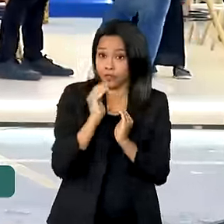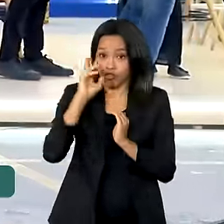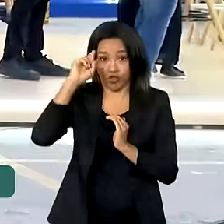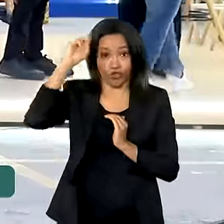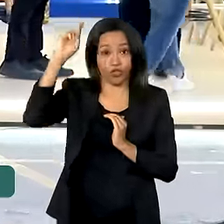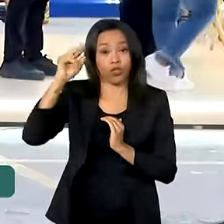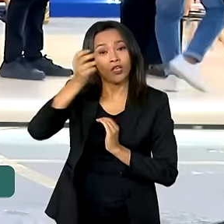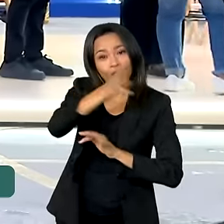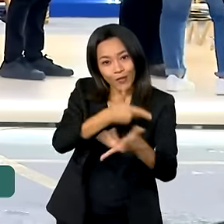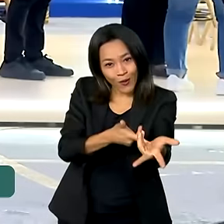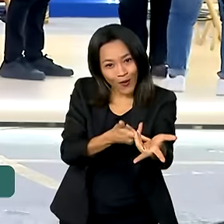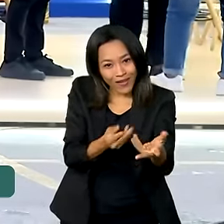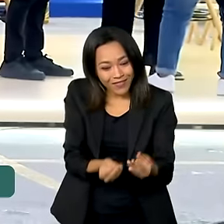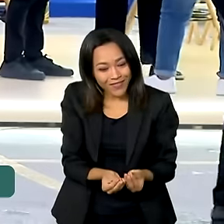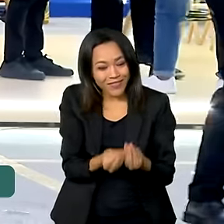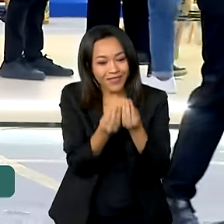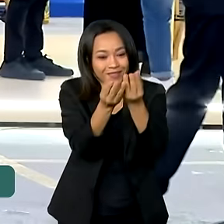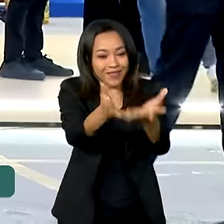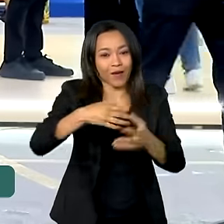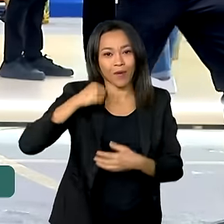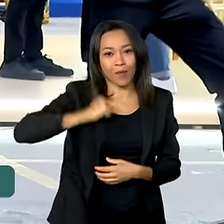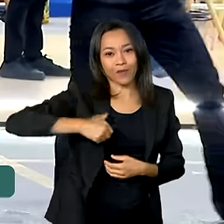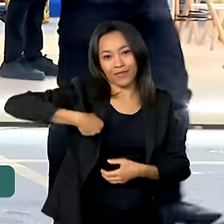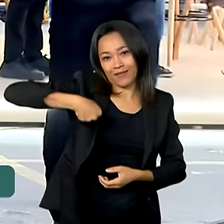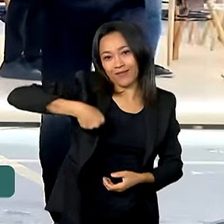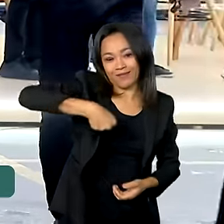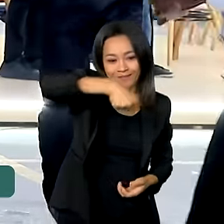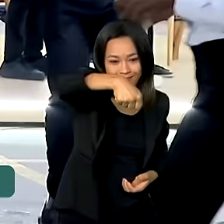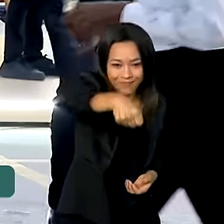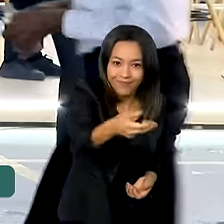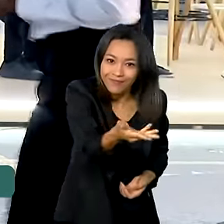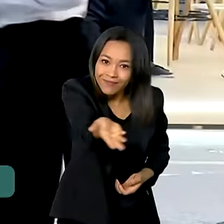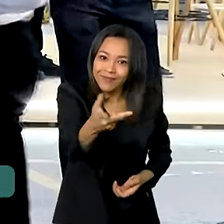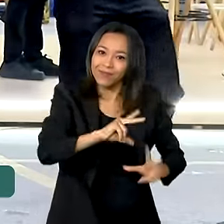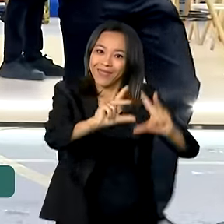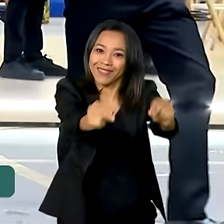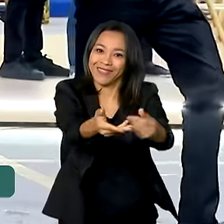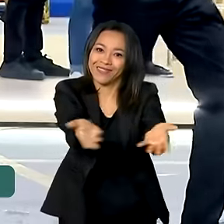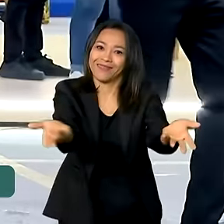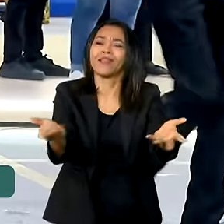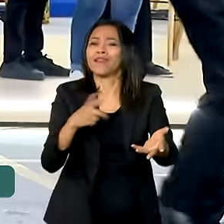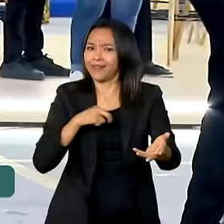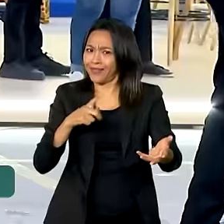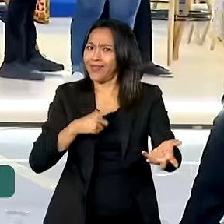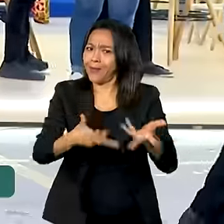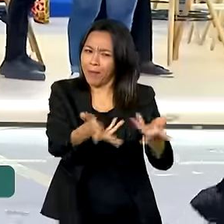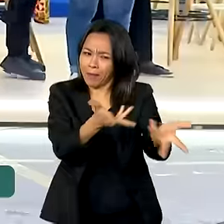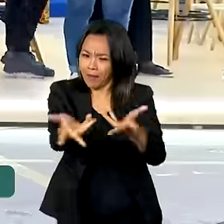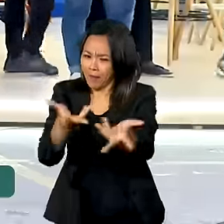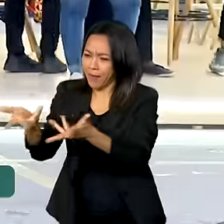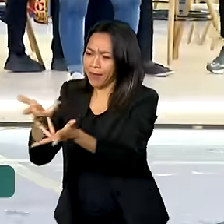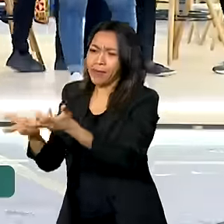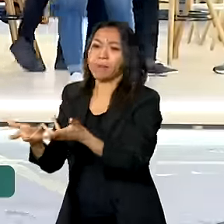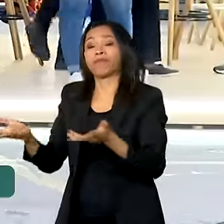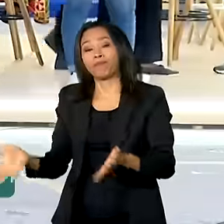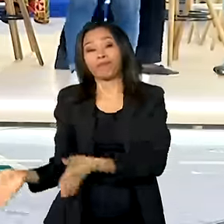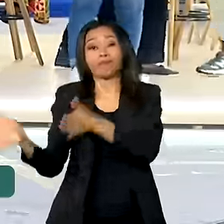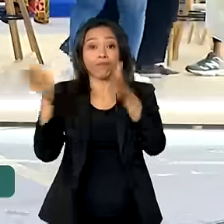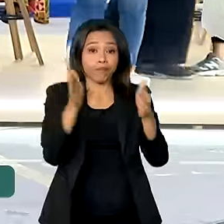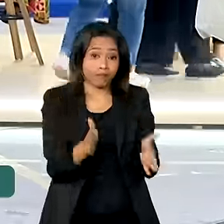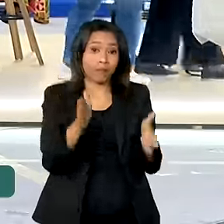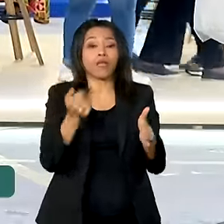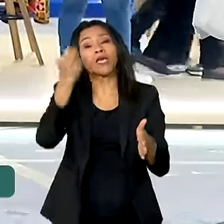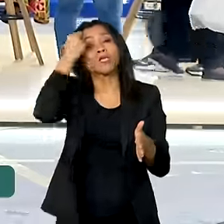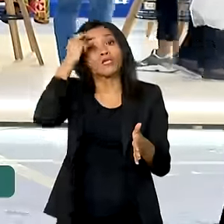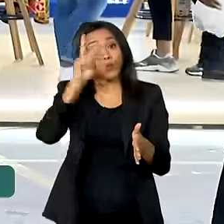ganham uma eco bag. Então, cada estande tem o seu projeto de interação com o público e vale muito a pena conferir. Bom, nesse segundo dia